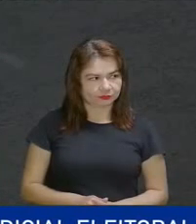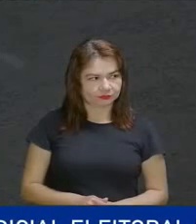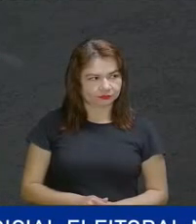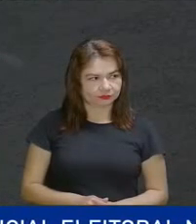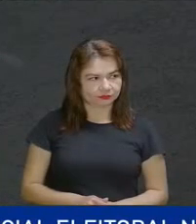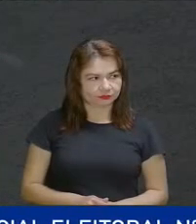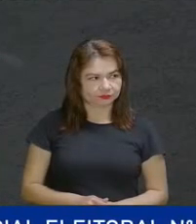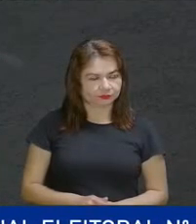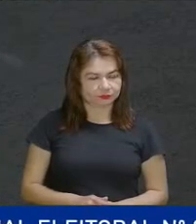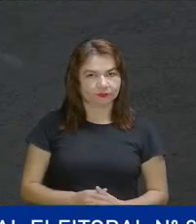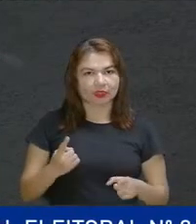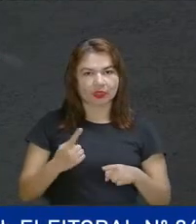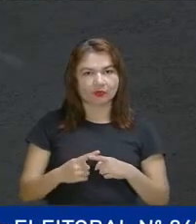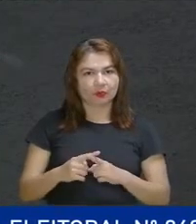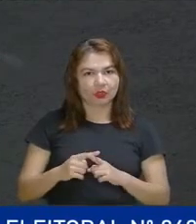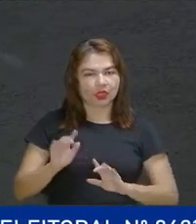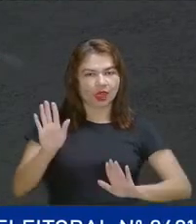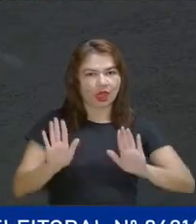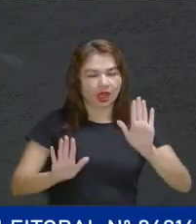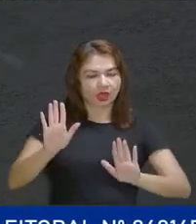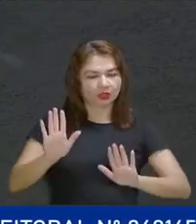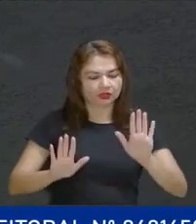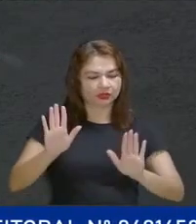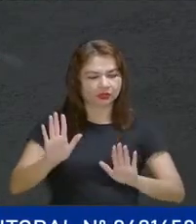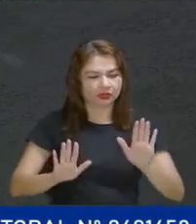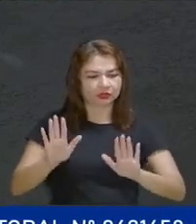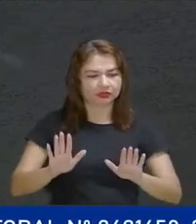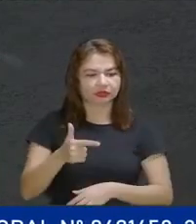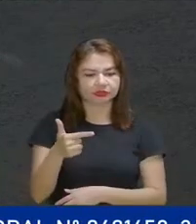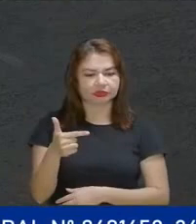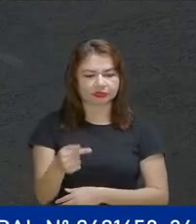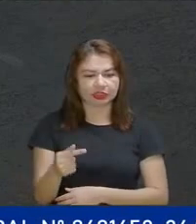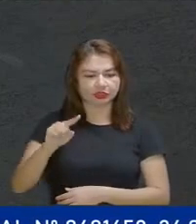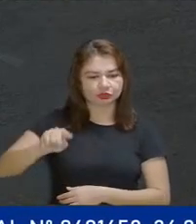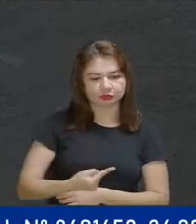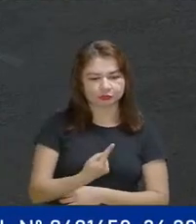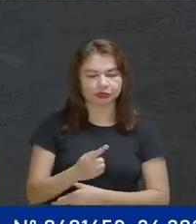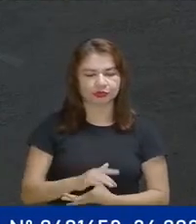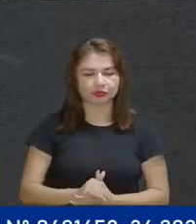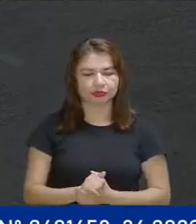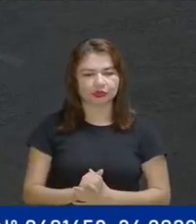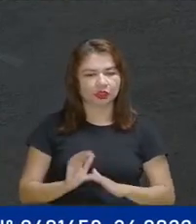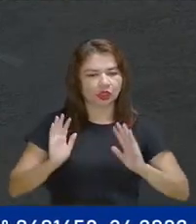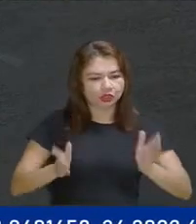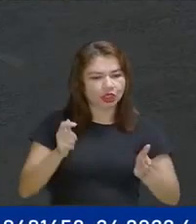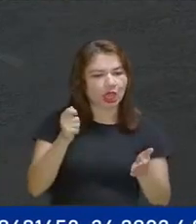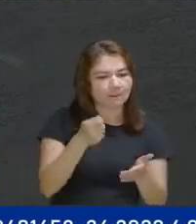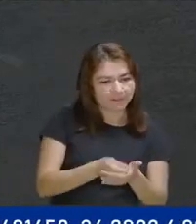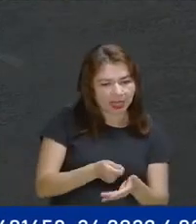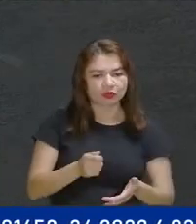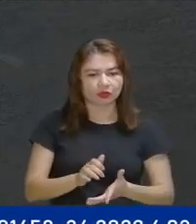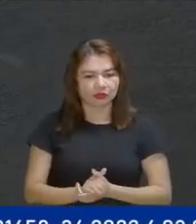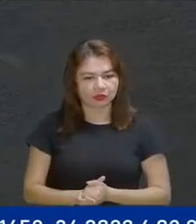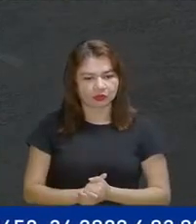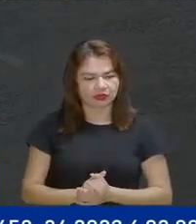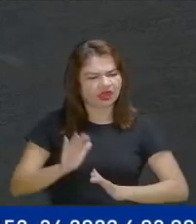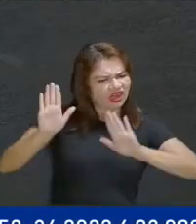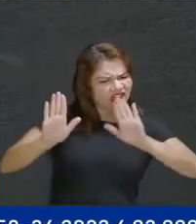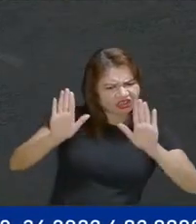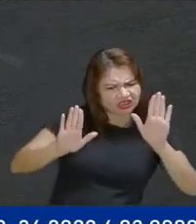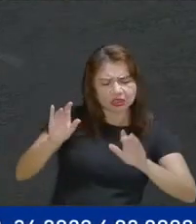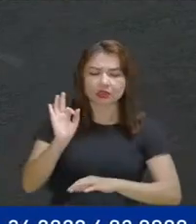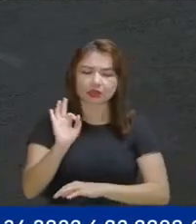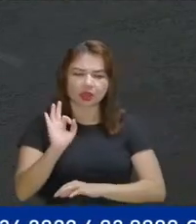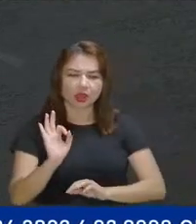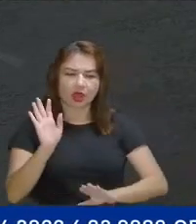porque a licitação não passou agora, parece que ela liberou 17 mil pro Júnior, o Júnior pagou de janeiro até a presente data. Não é a licitação do gás?